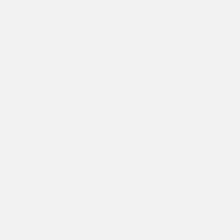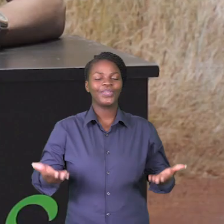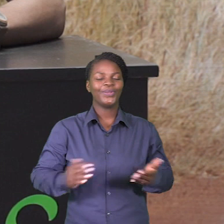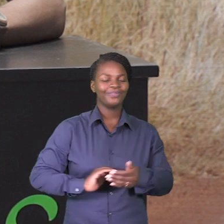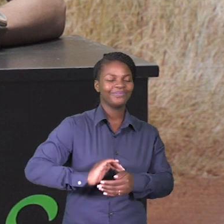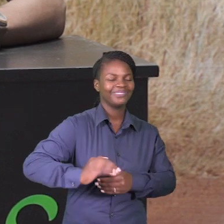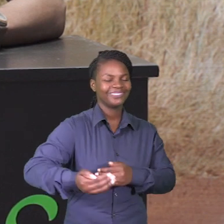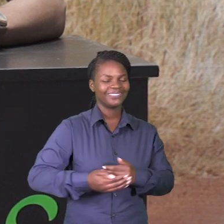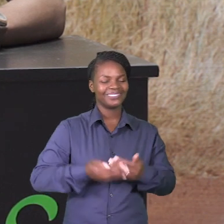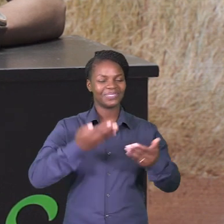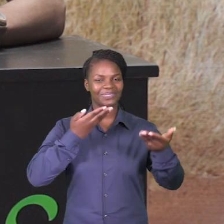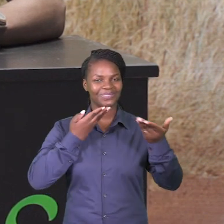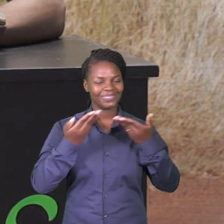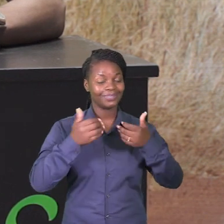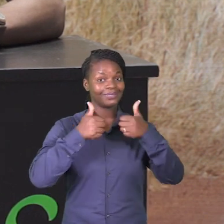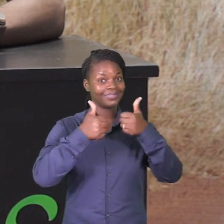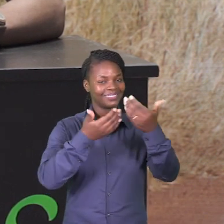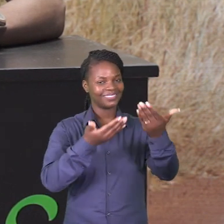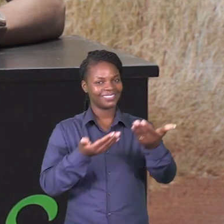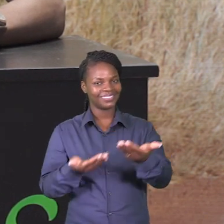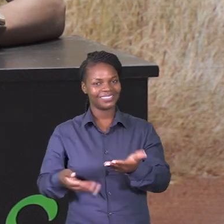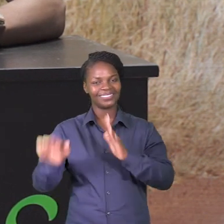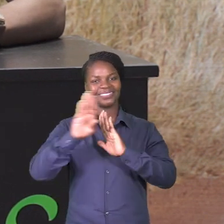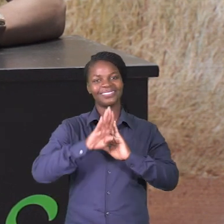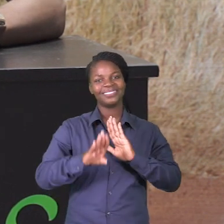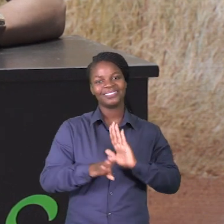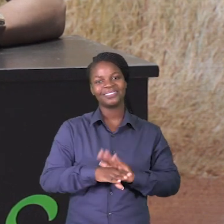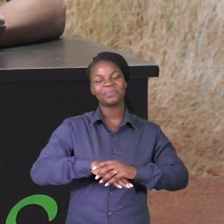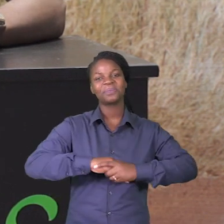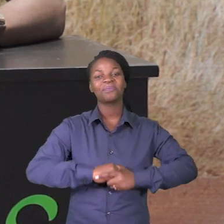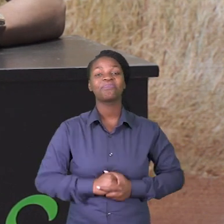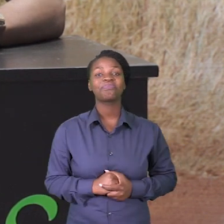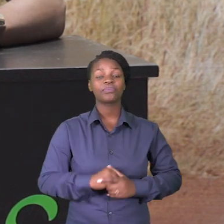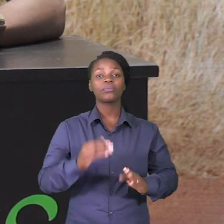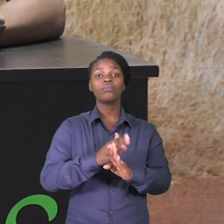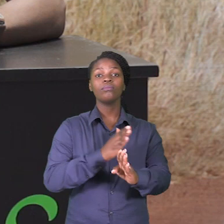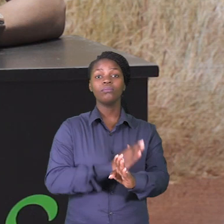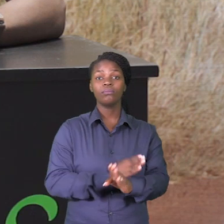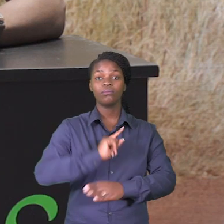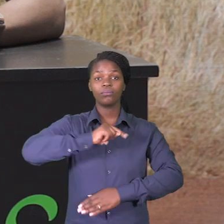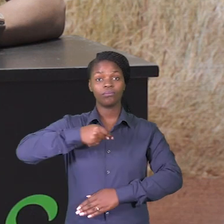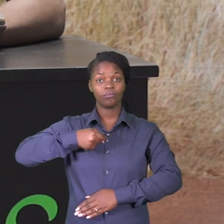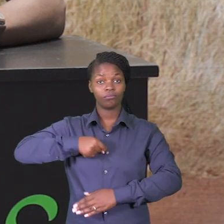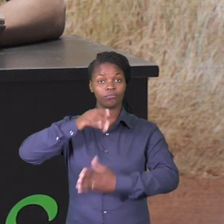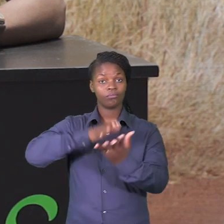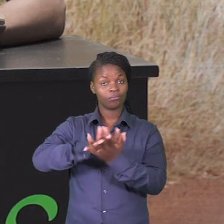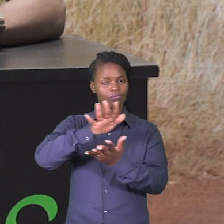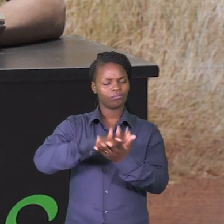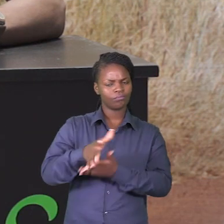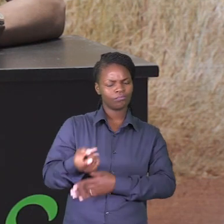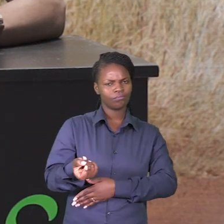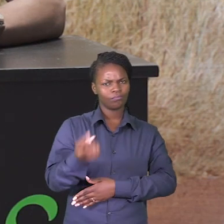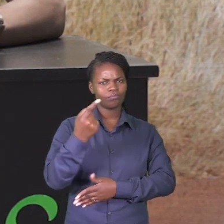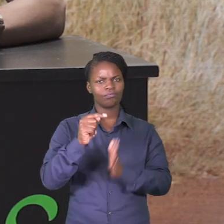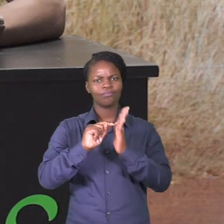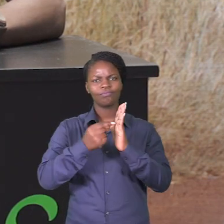vo de volta ao nosso espaço de conversa bem-vindo ao asas na primeira parte Cornélio deixamos